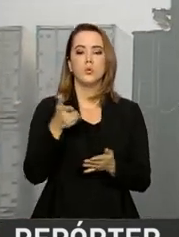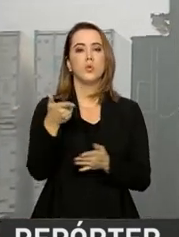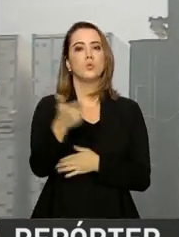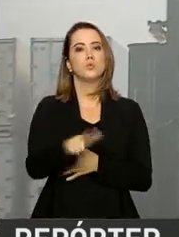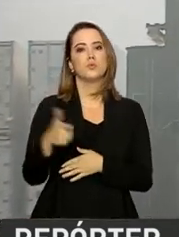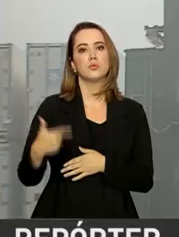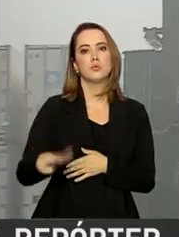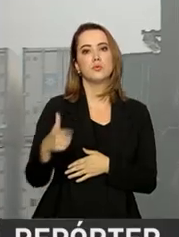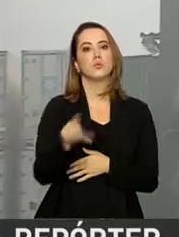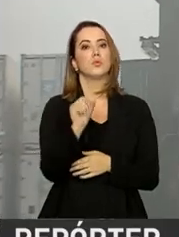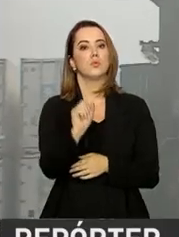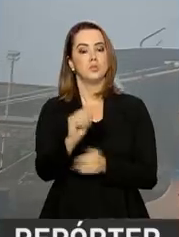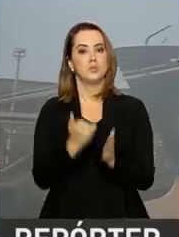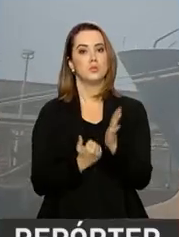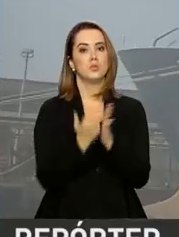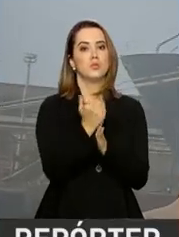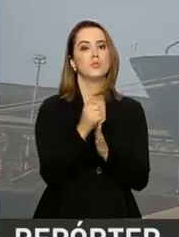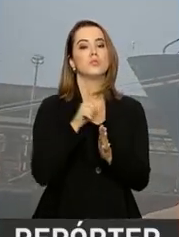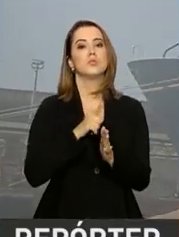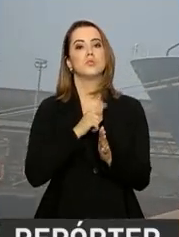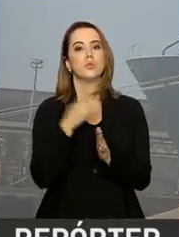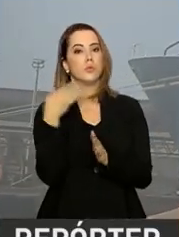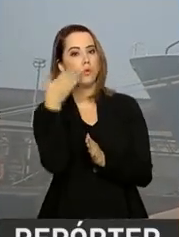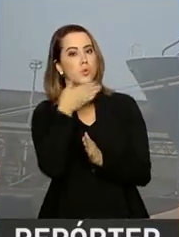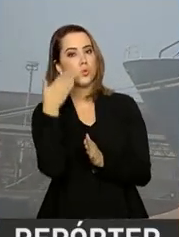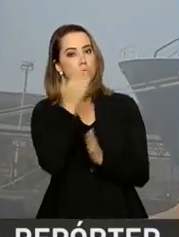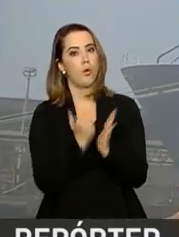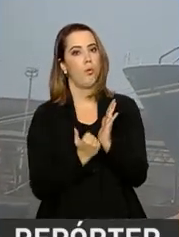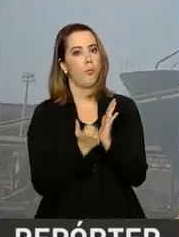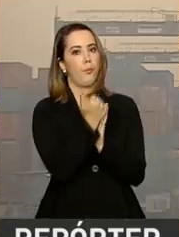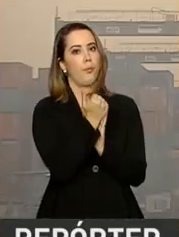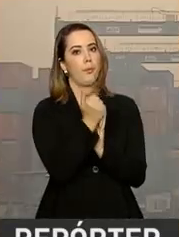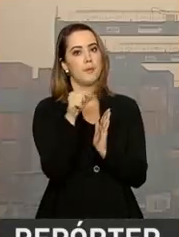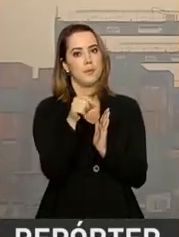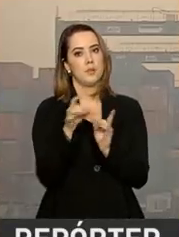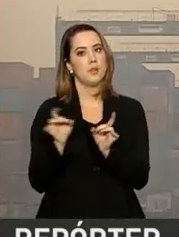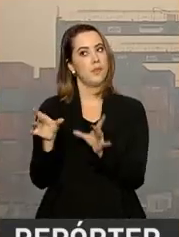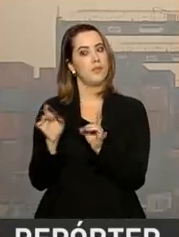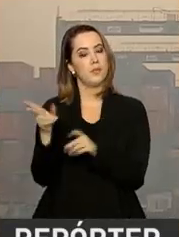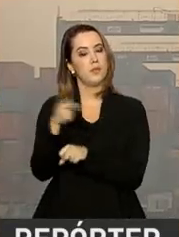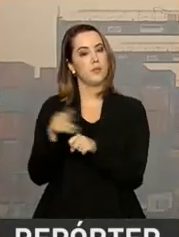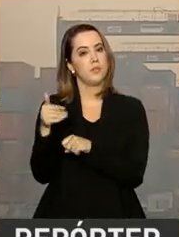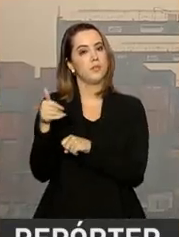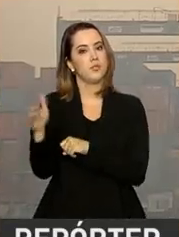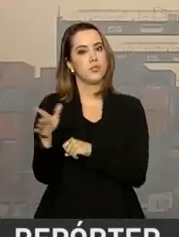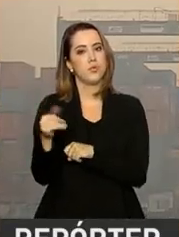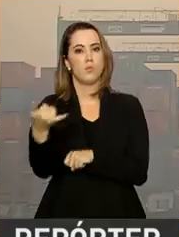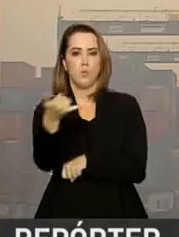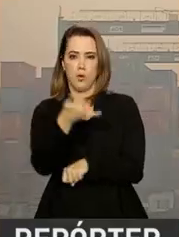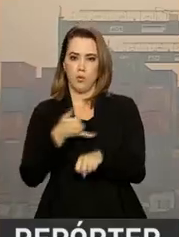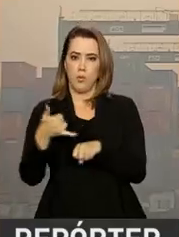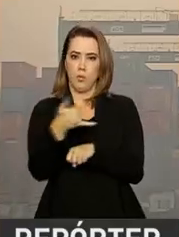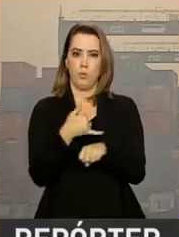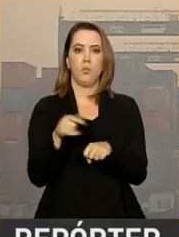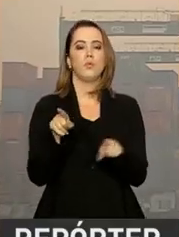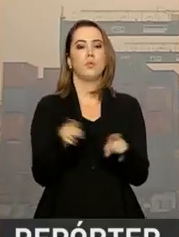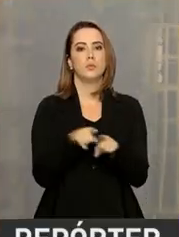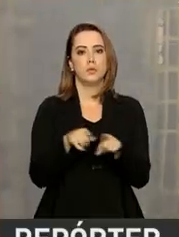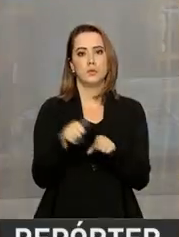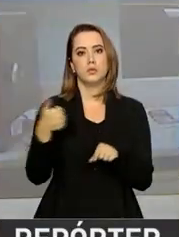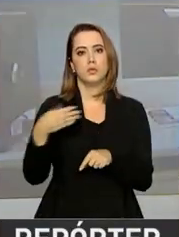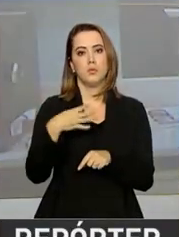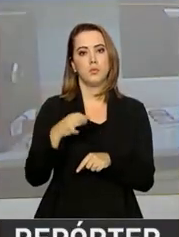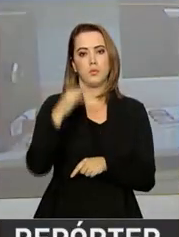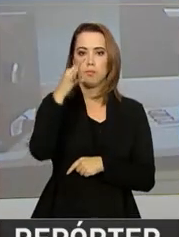apresentaram aumento nas exportações foram o açúcar com alta de 53% e o óleo de soja que subiu mais de